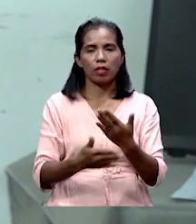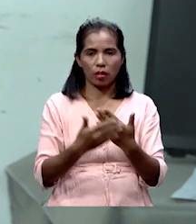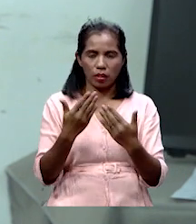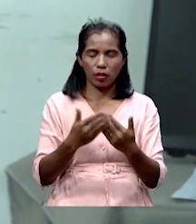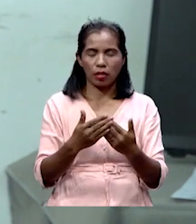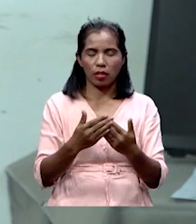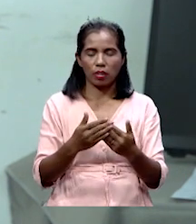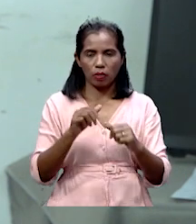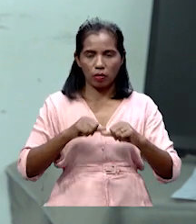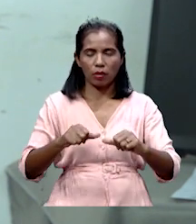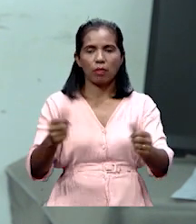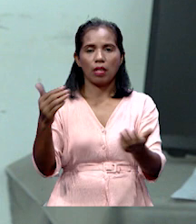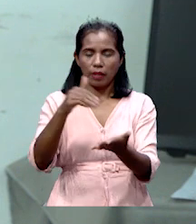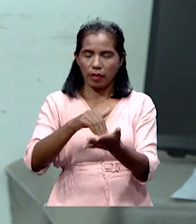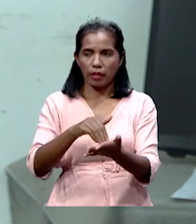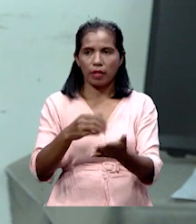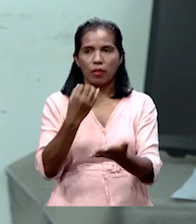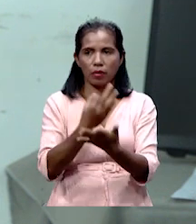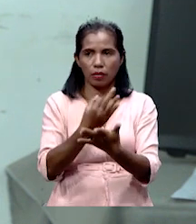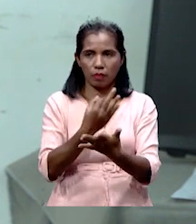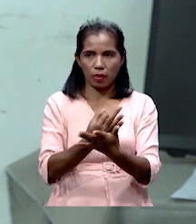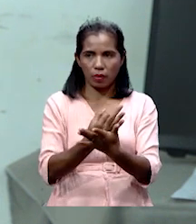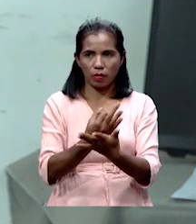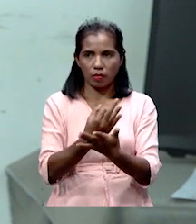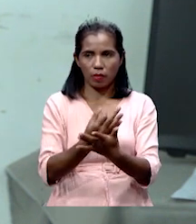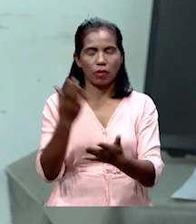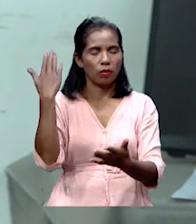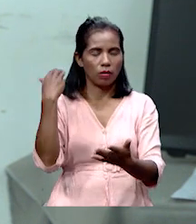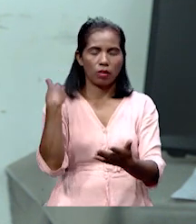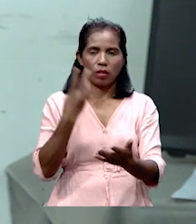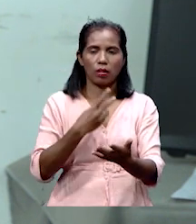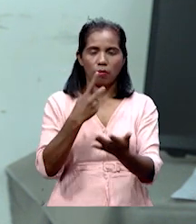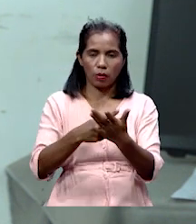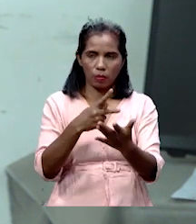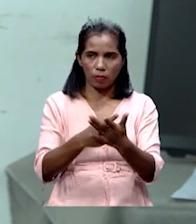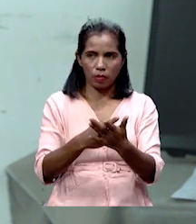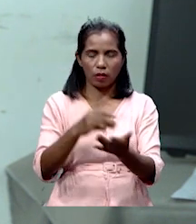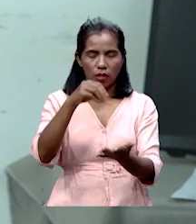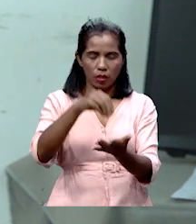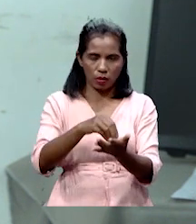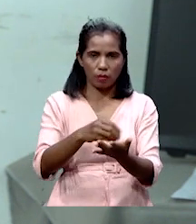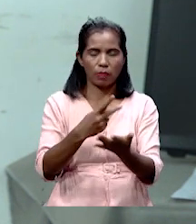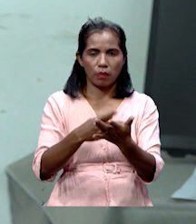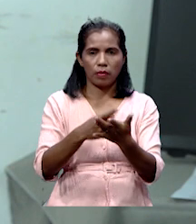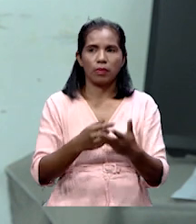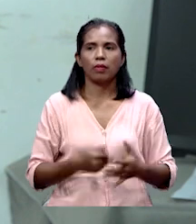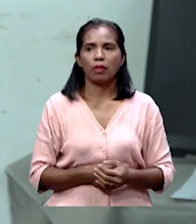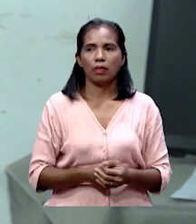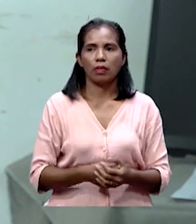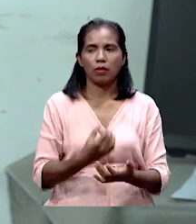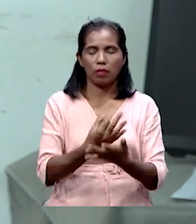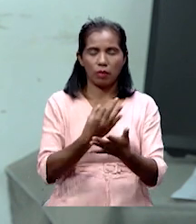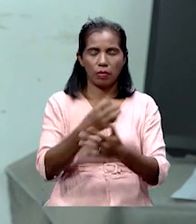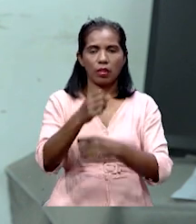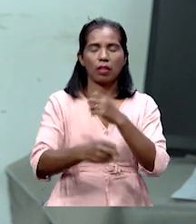antau ita ten ser orsamento ne ten ser bajo orsamento nebe ul kita proposta montante nebe ita proposta tamba orsamento nebe cobro